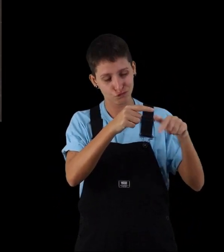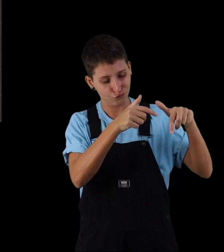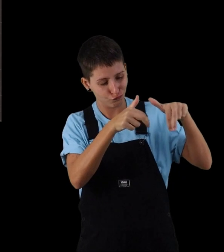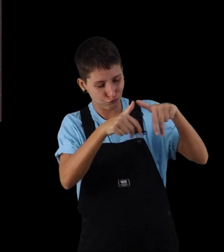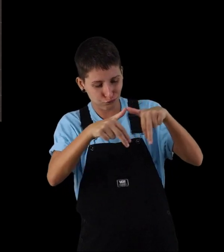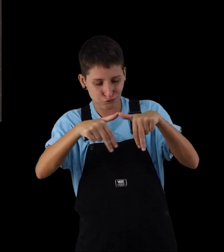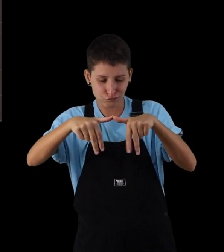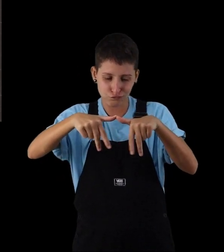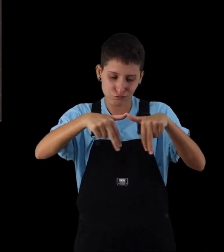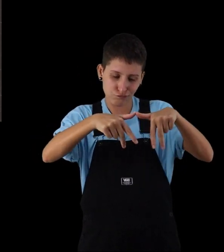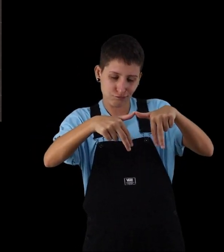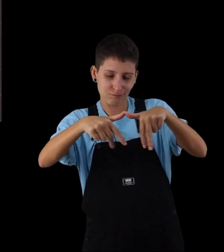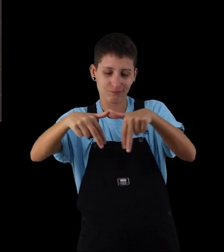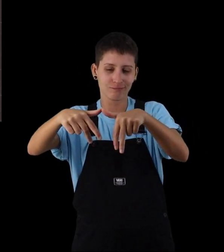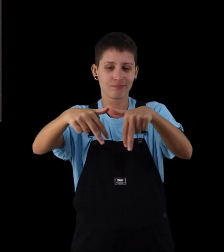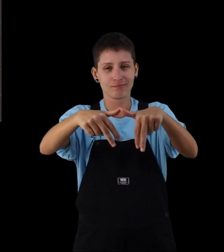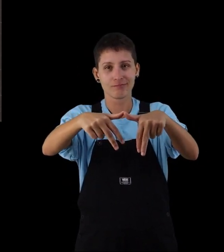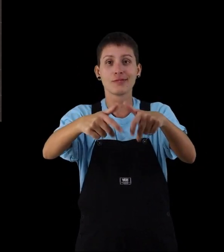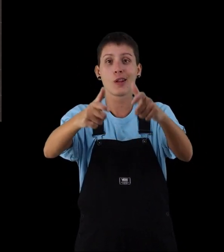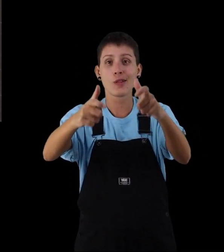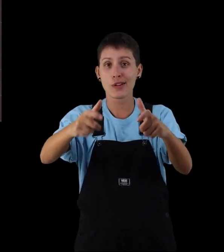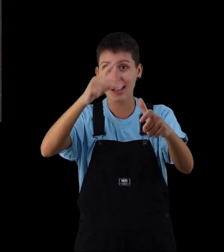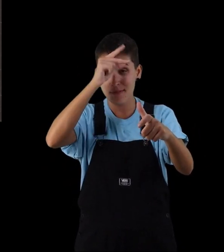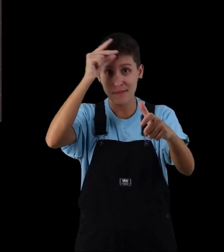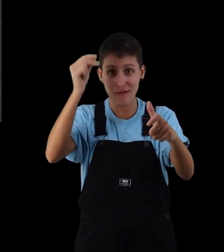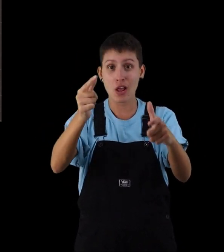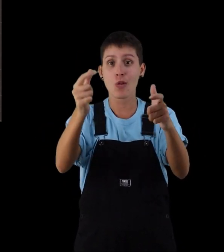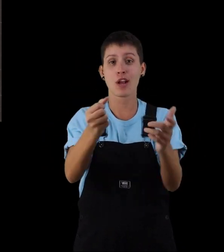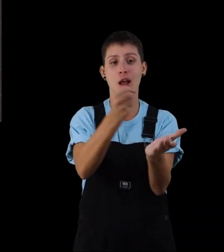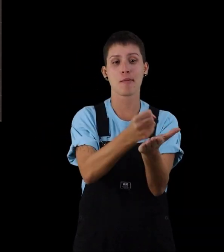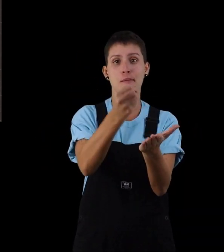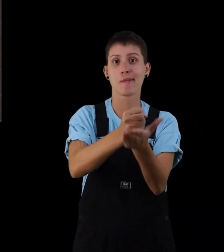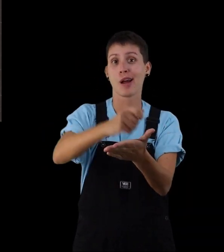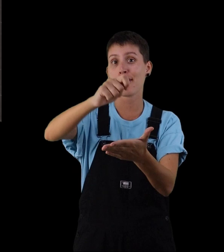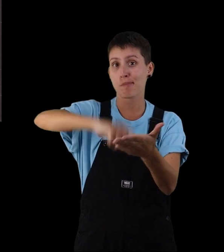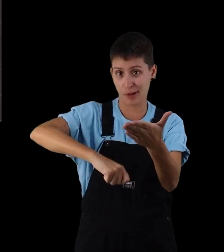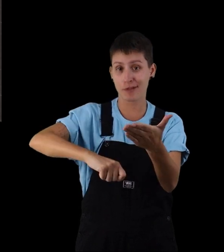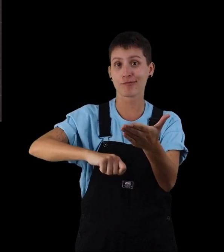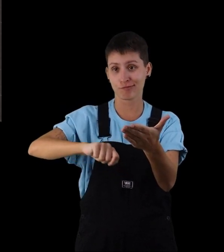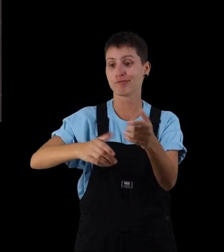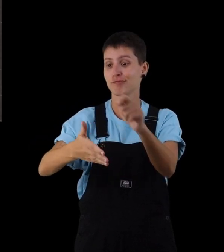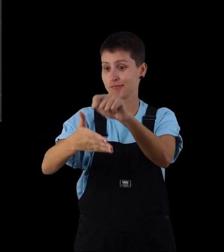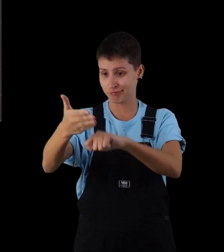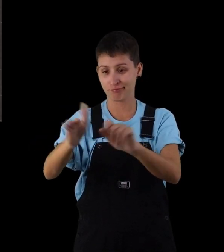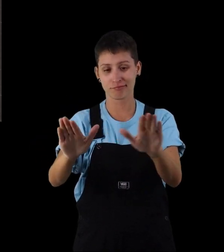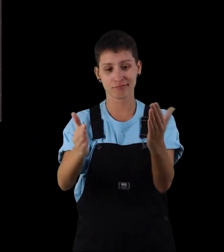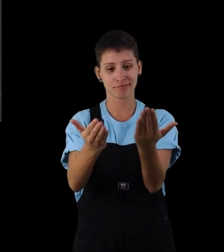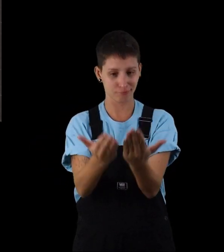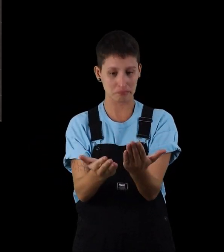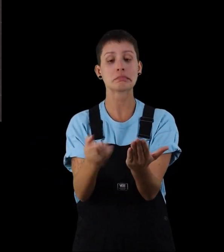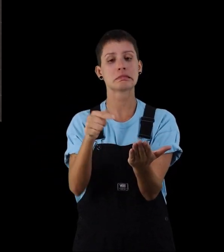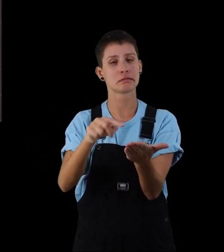iam andando até a prefeitura. Lá ficava o cartório, lugar onde se comprova que tudo o que